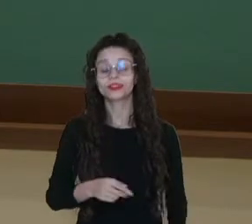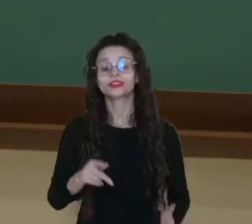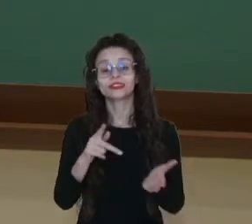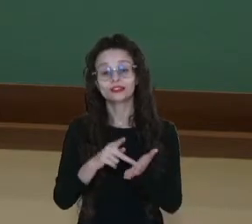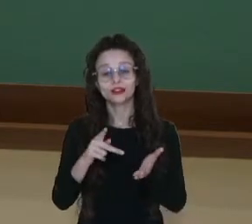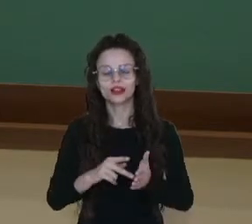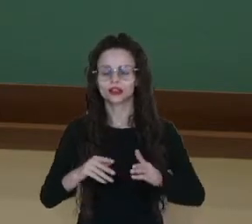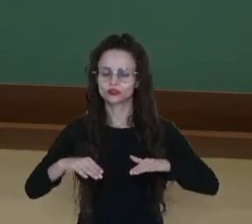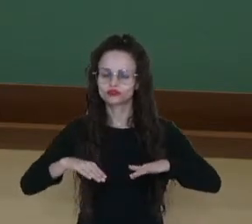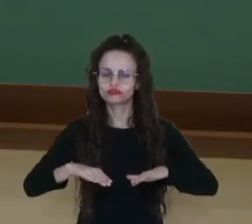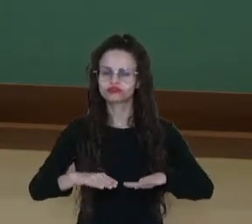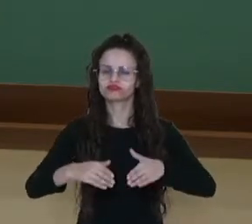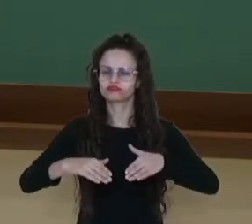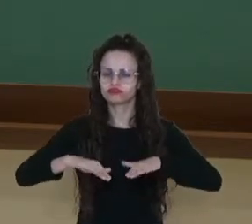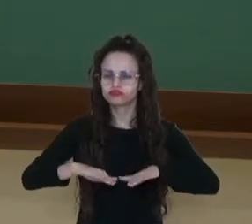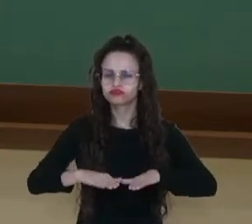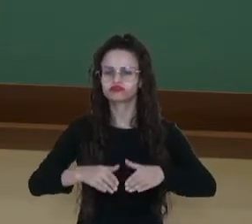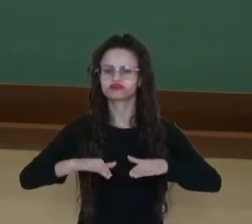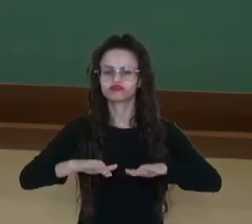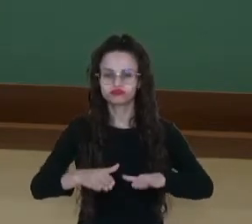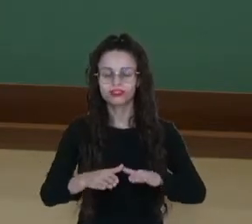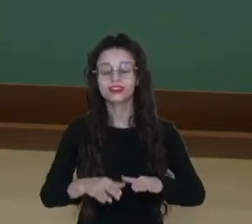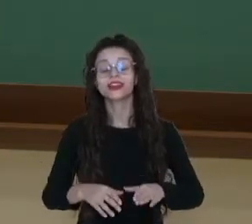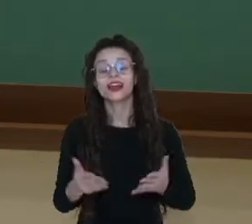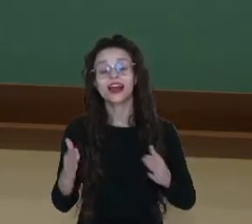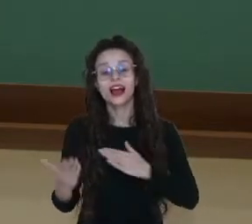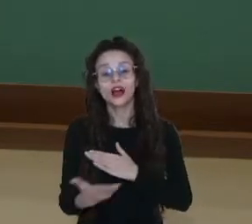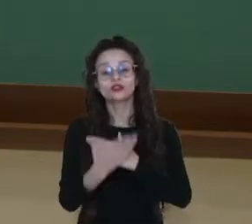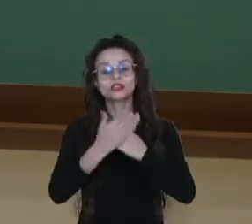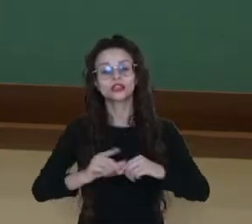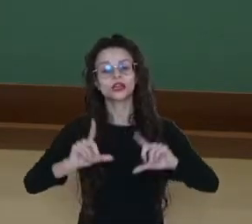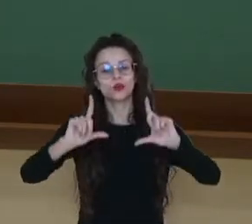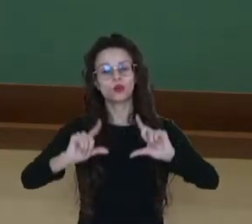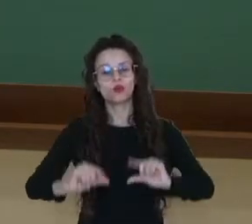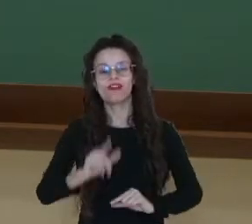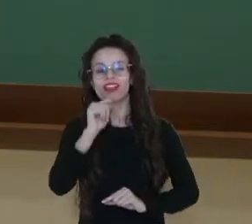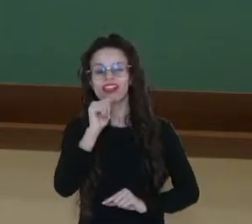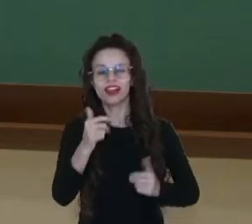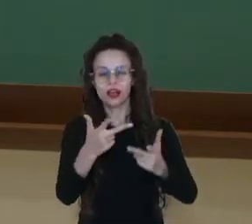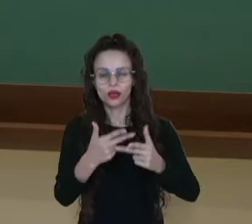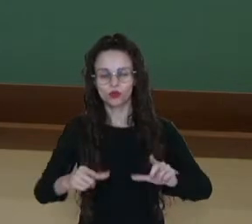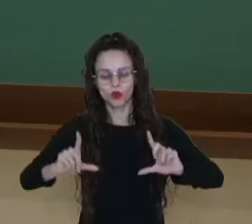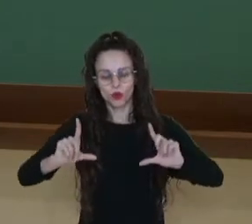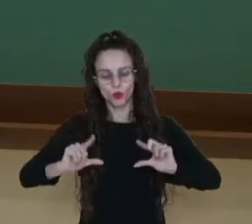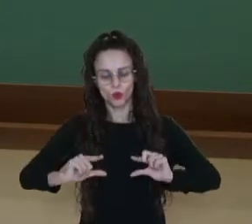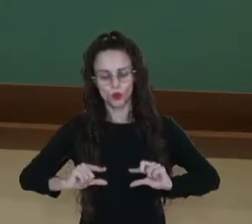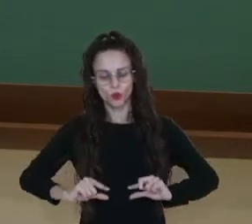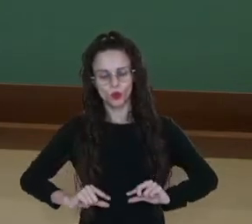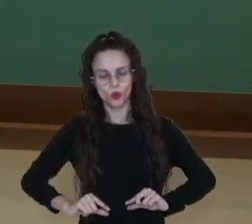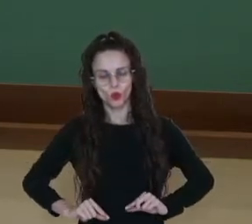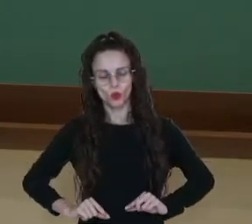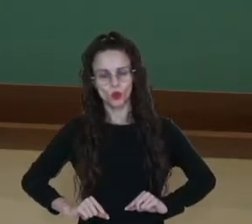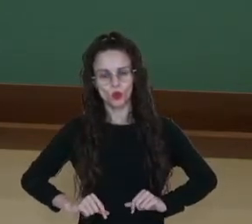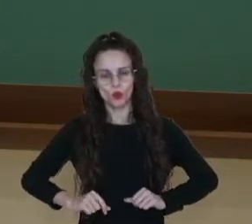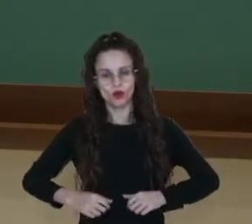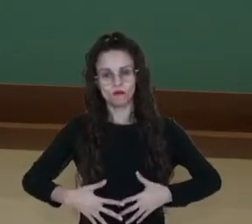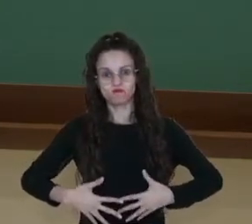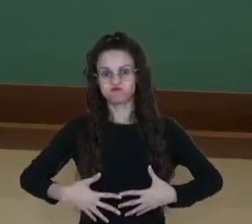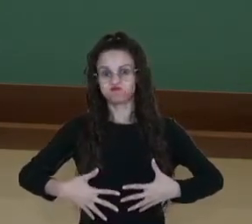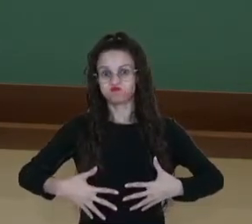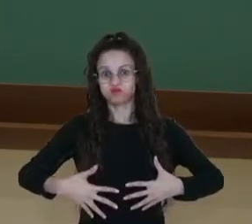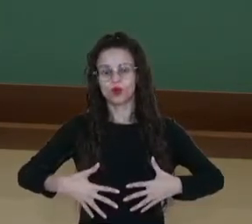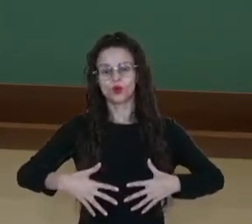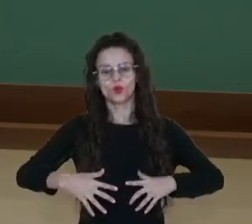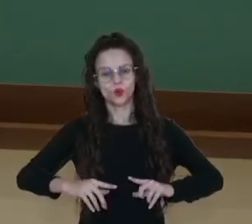linfática, ela auxilia na eliminação da retenção de líquido, né? Então, ela diminui, né, a retenção de líquido, o